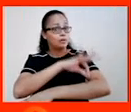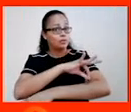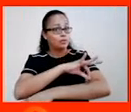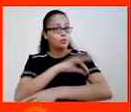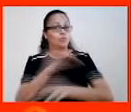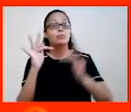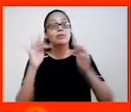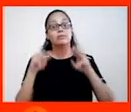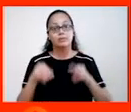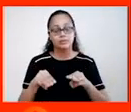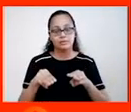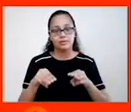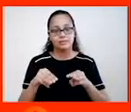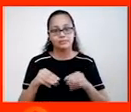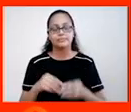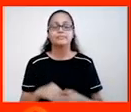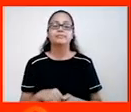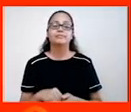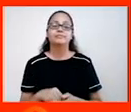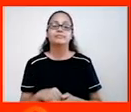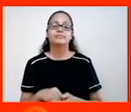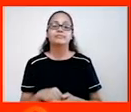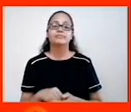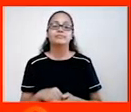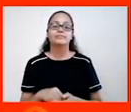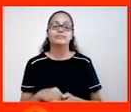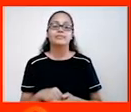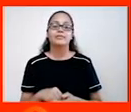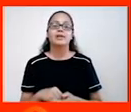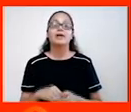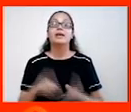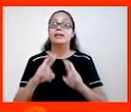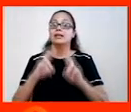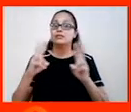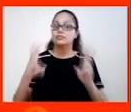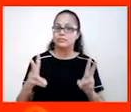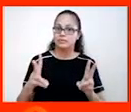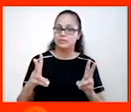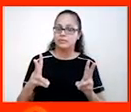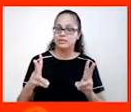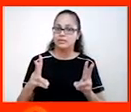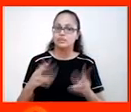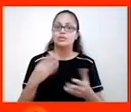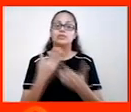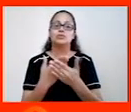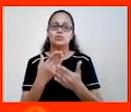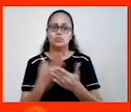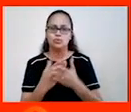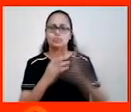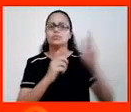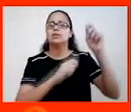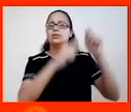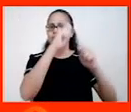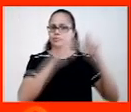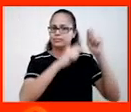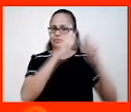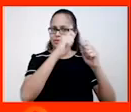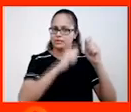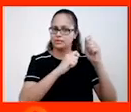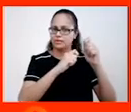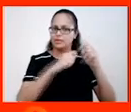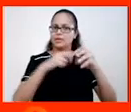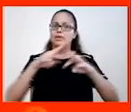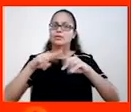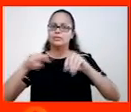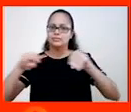gente finalizar. Então vamos entrar na era da diversidade. Lembrando que nesse estudo da industrialização dos recursos